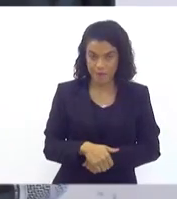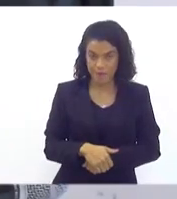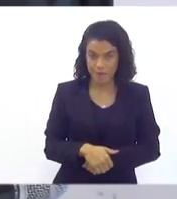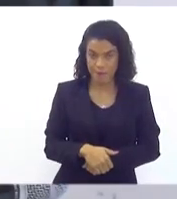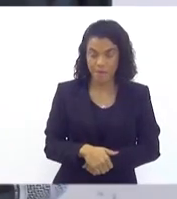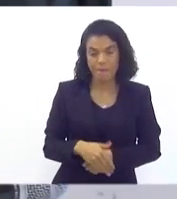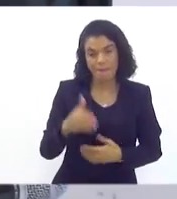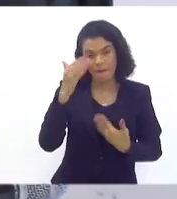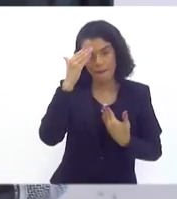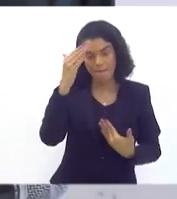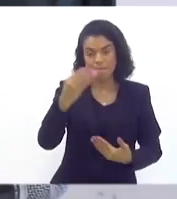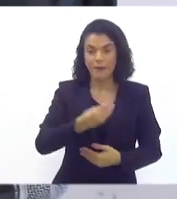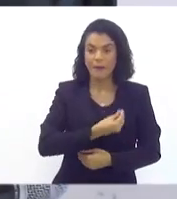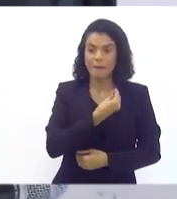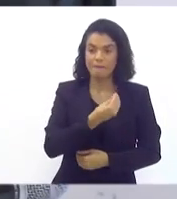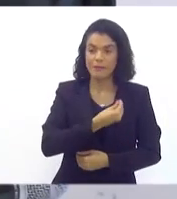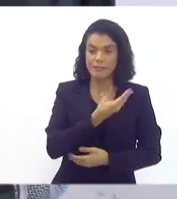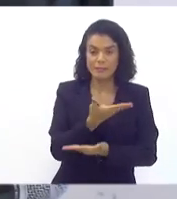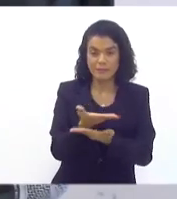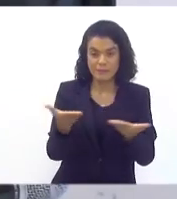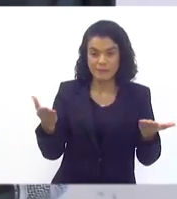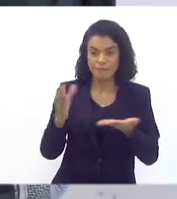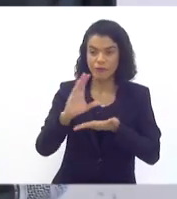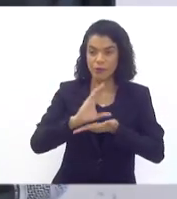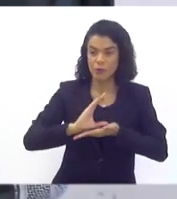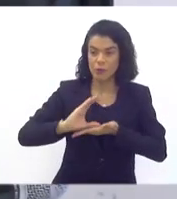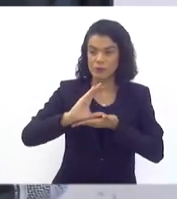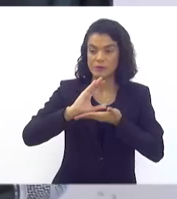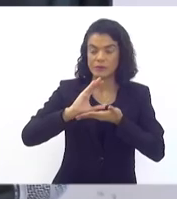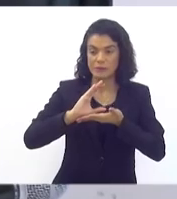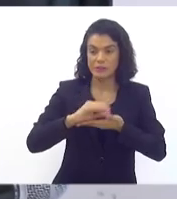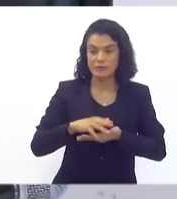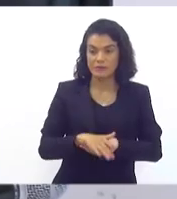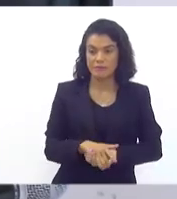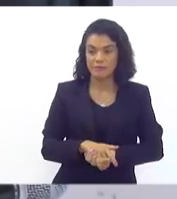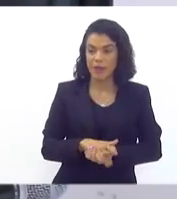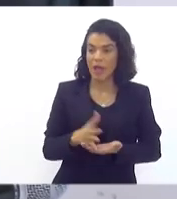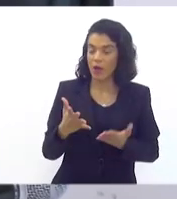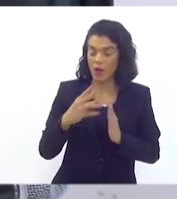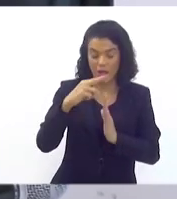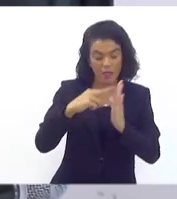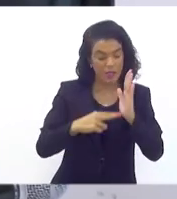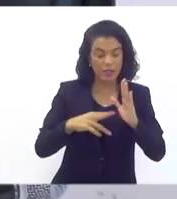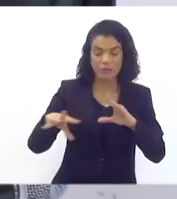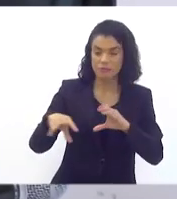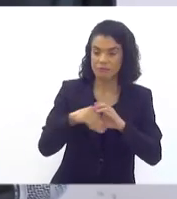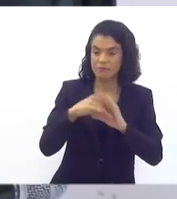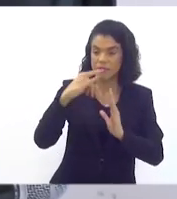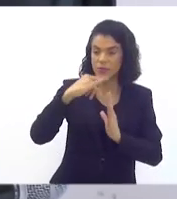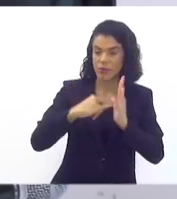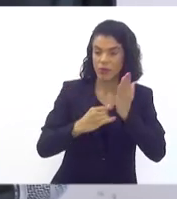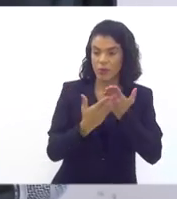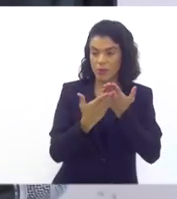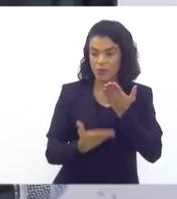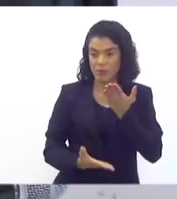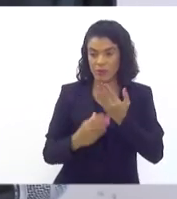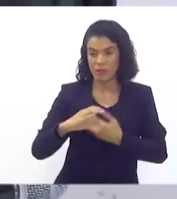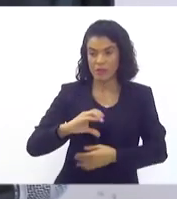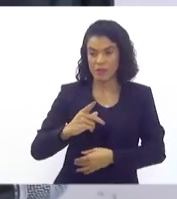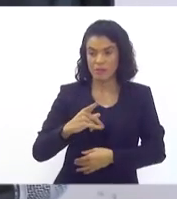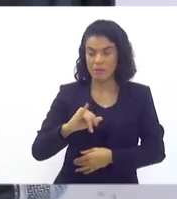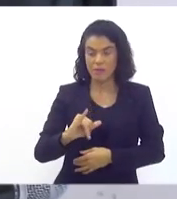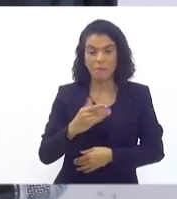agradeço a presença dos conselheiros lida e faz parte da Guarda do do round documentos dessa CPI eh